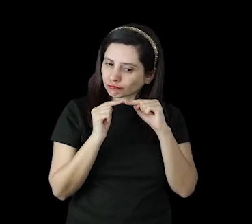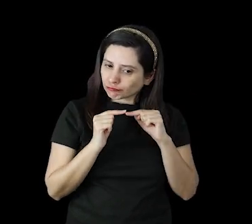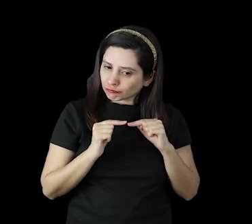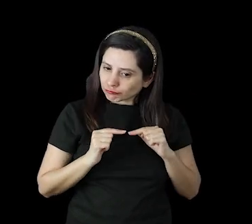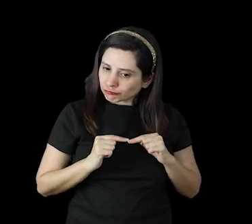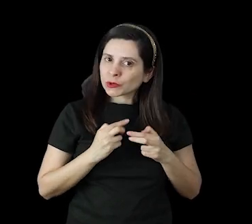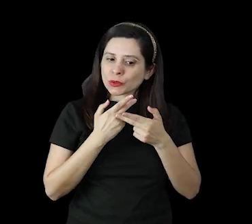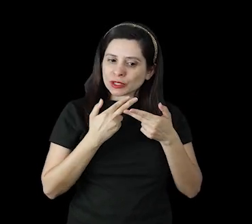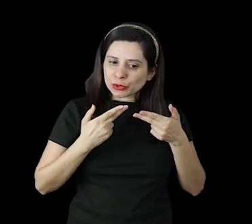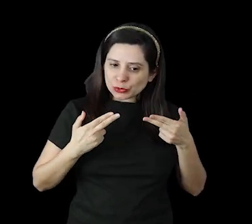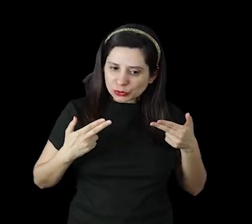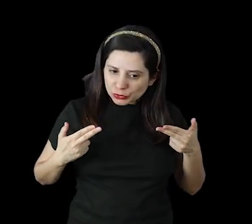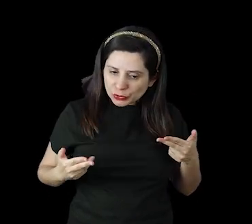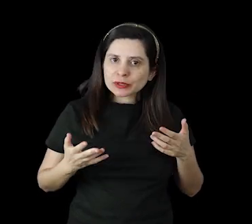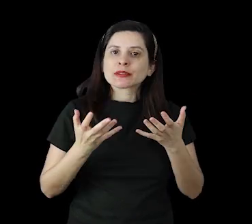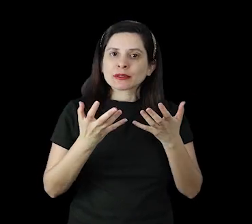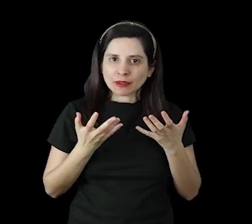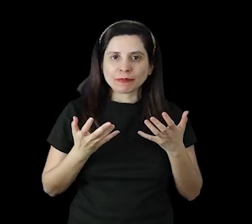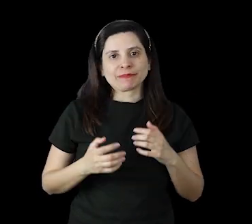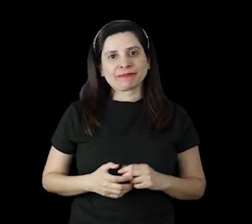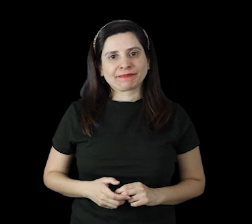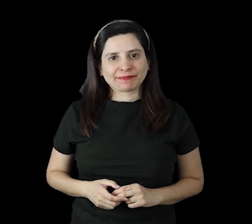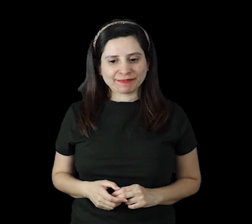as coisas que a gente quer.